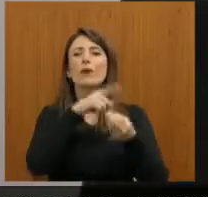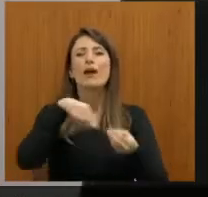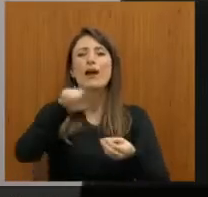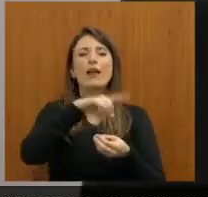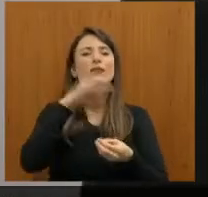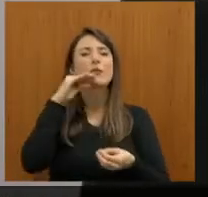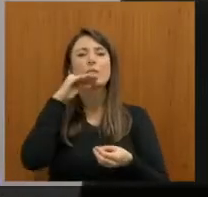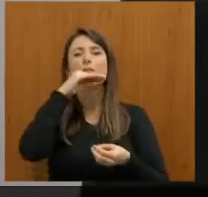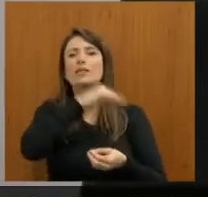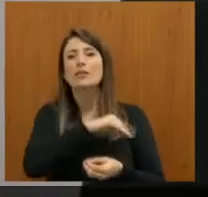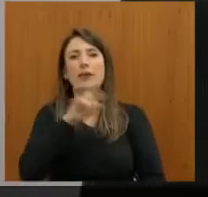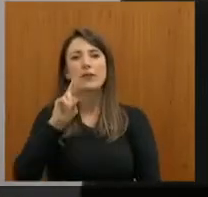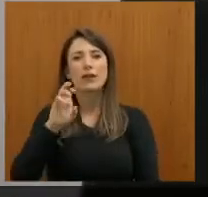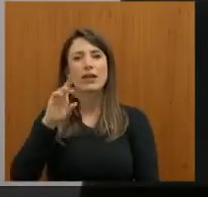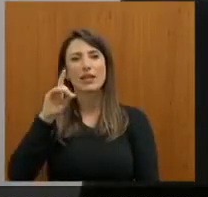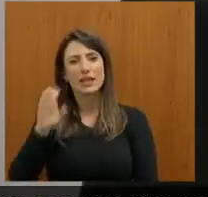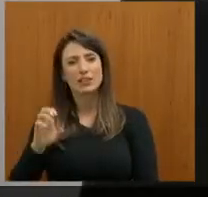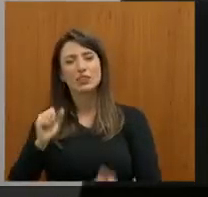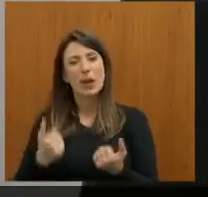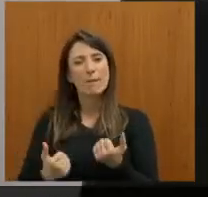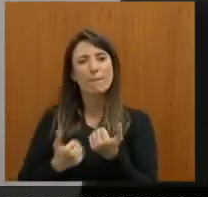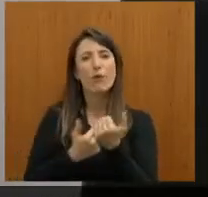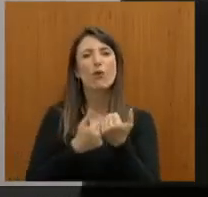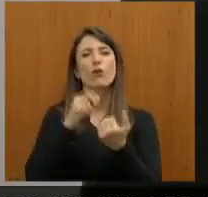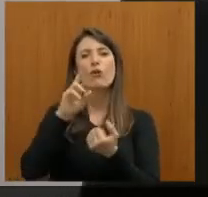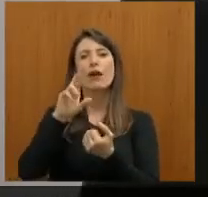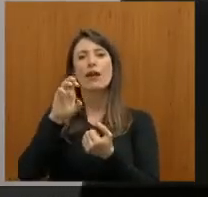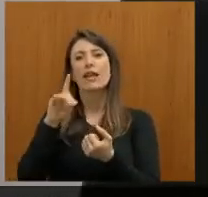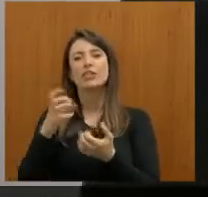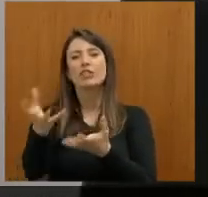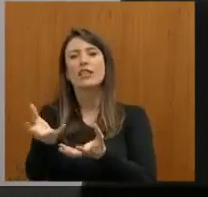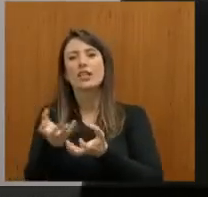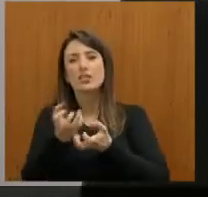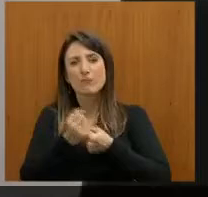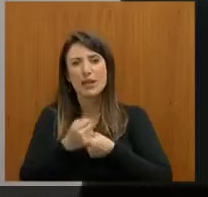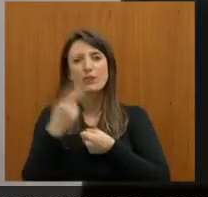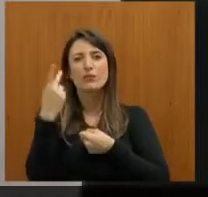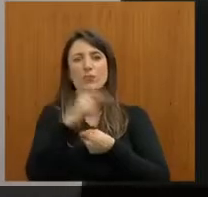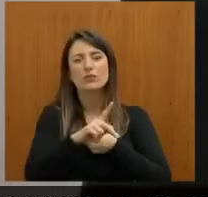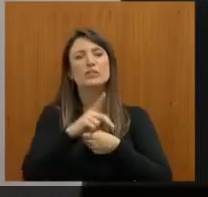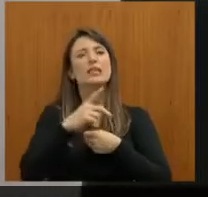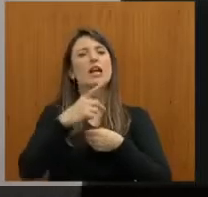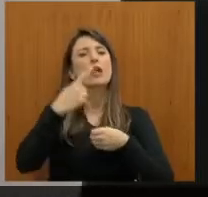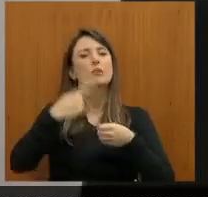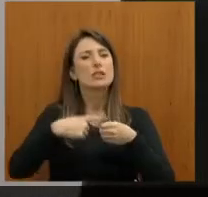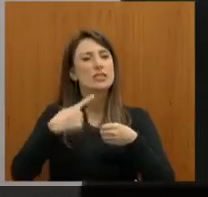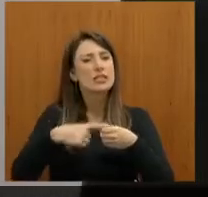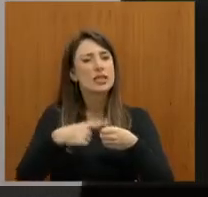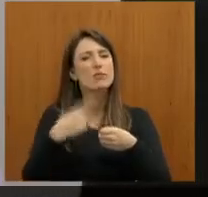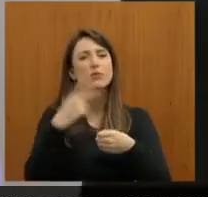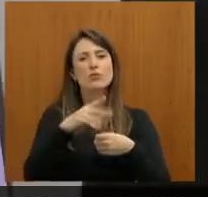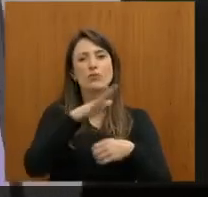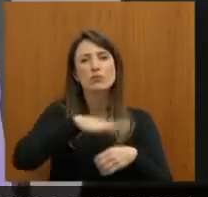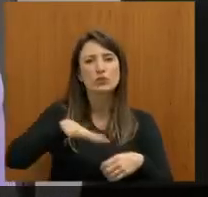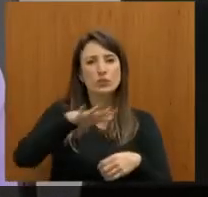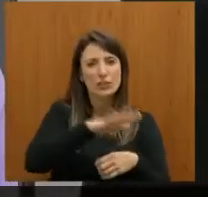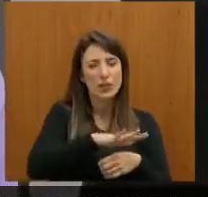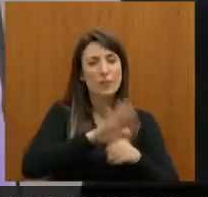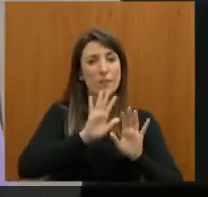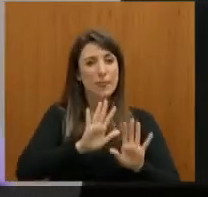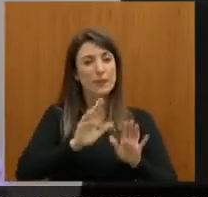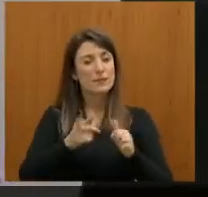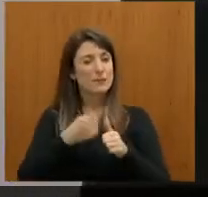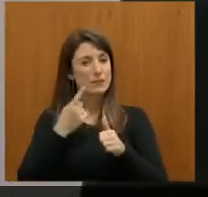percebendo essa rede já pôs a rede de atendimento nos seus municípios nas regiões antes de passar a palavra Nossa